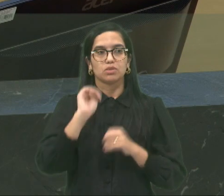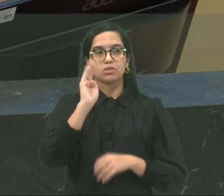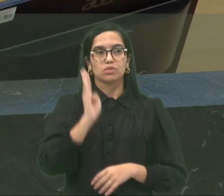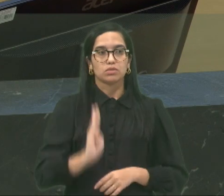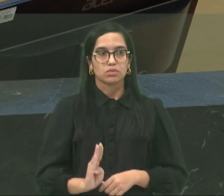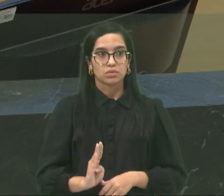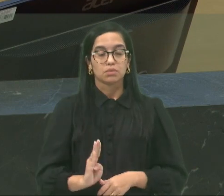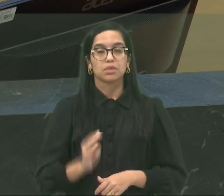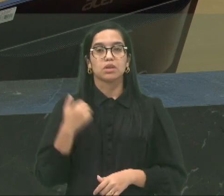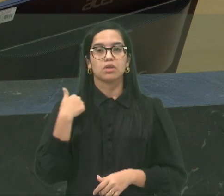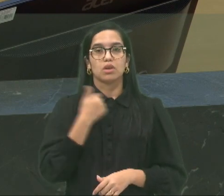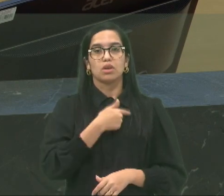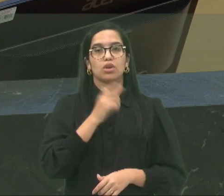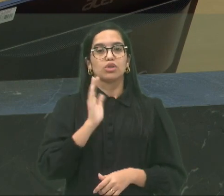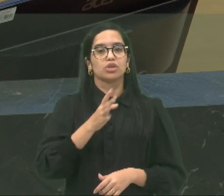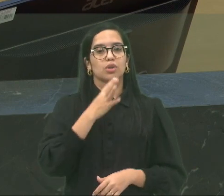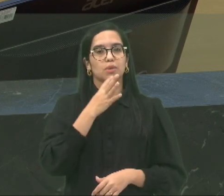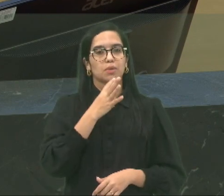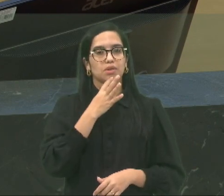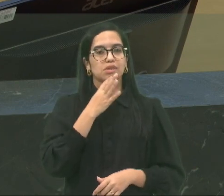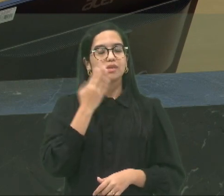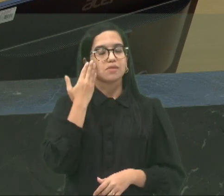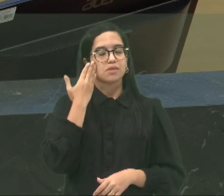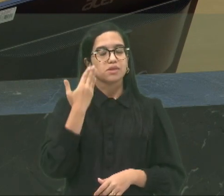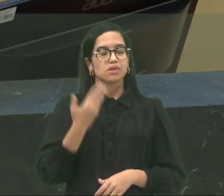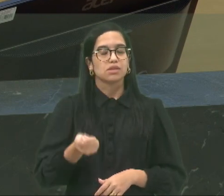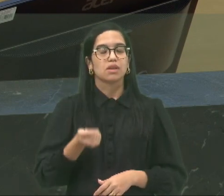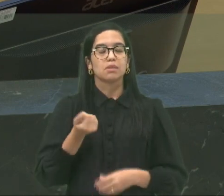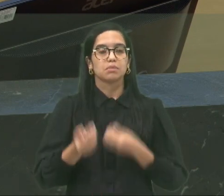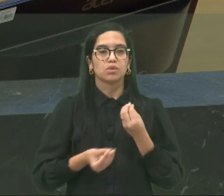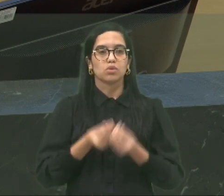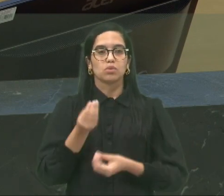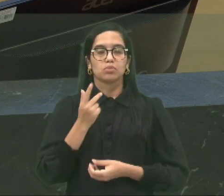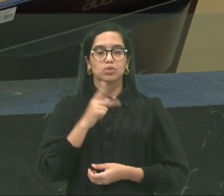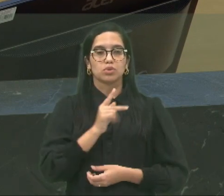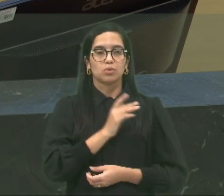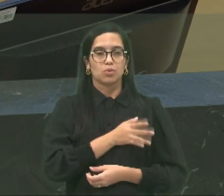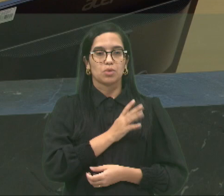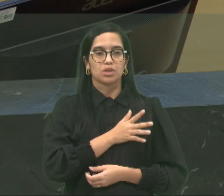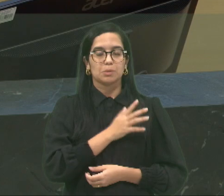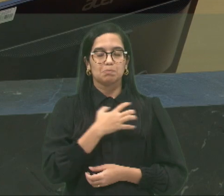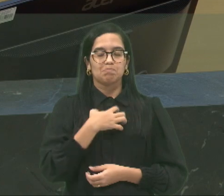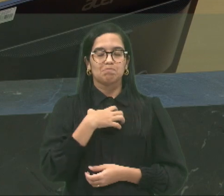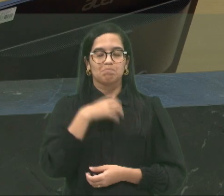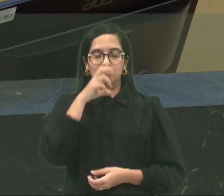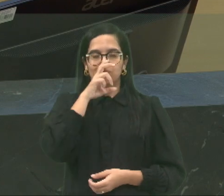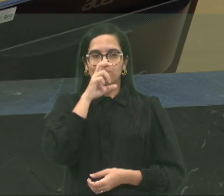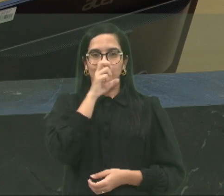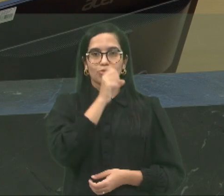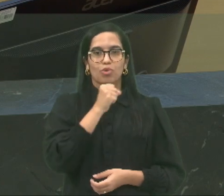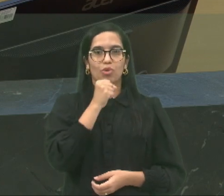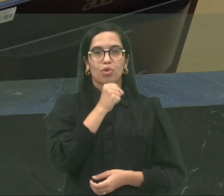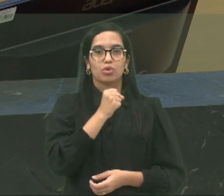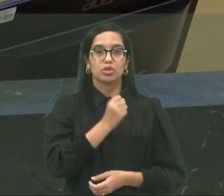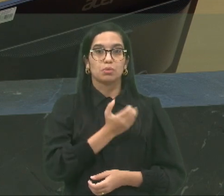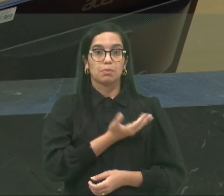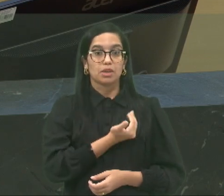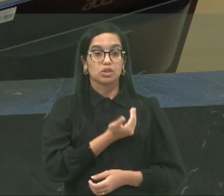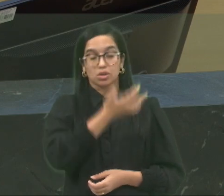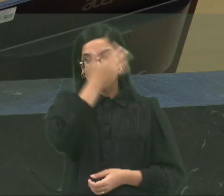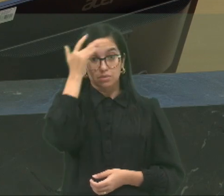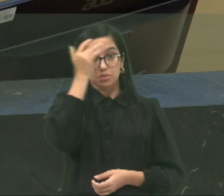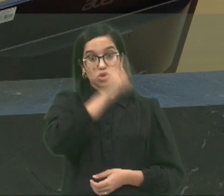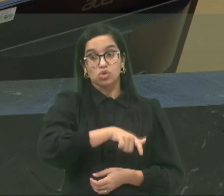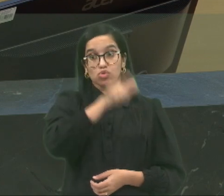porque todos nós que lhe conhecemos sabemos o tamanho que é o seu coração e o seu amor, não apenas pelas pessoas que estão